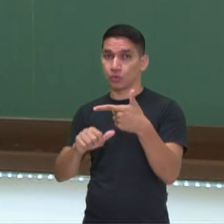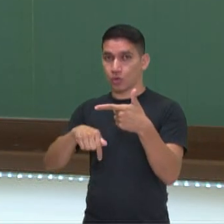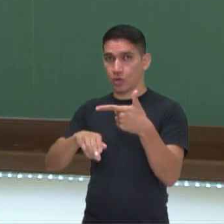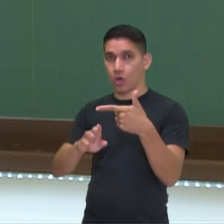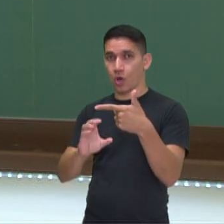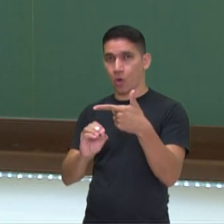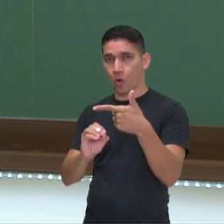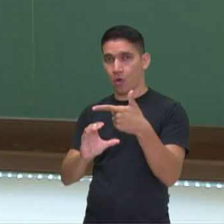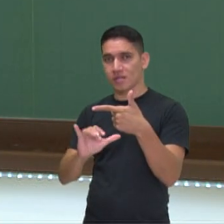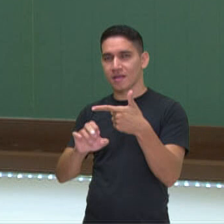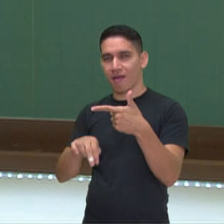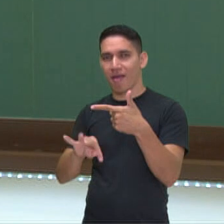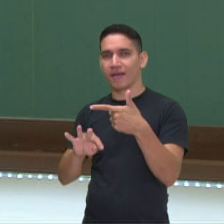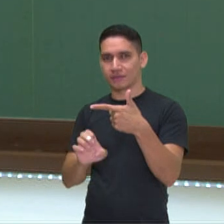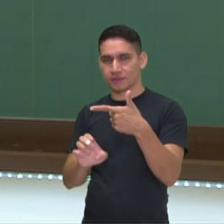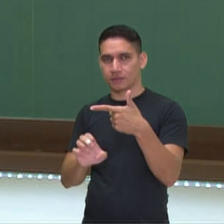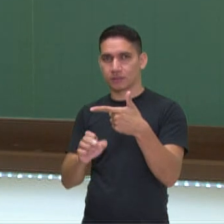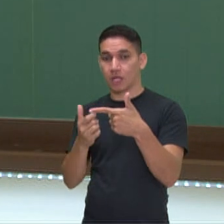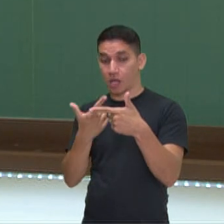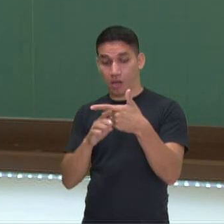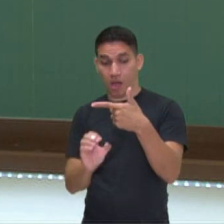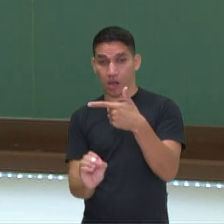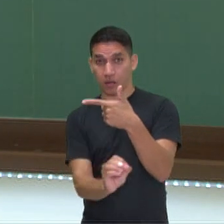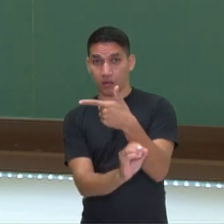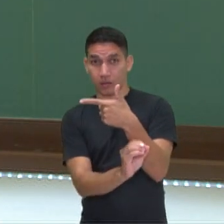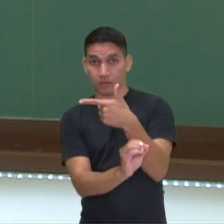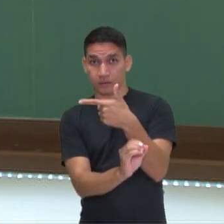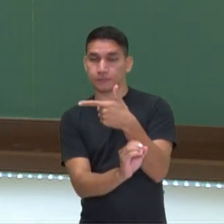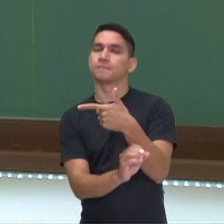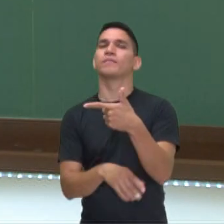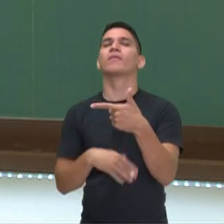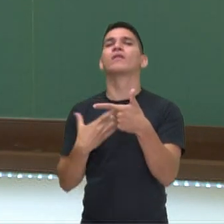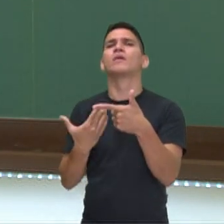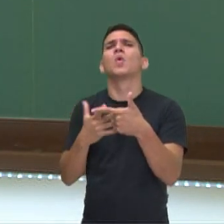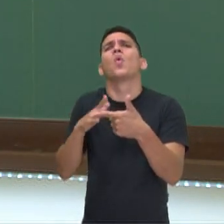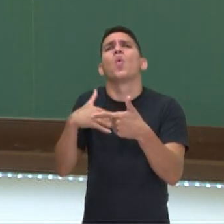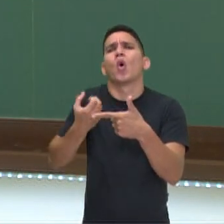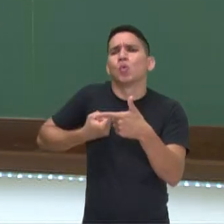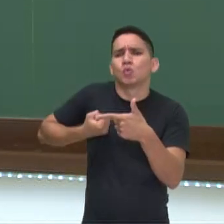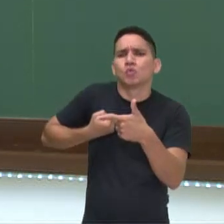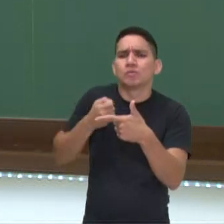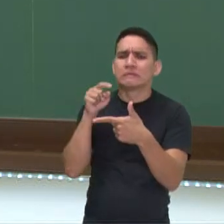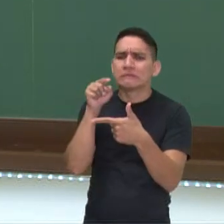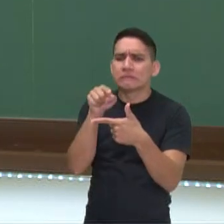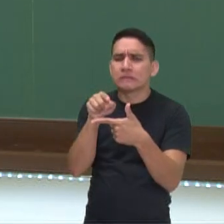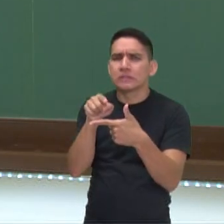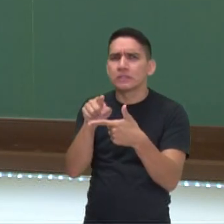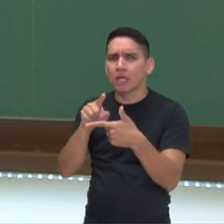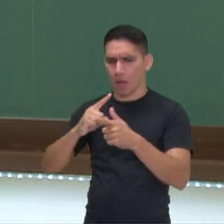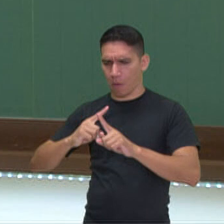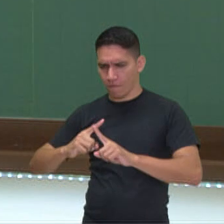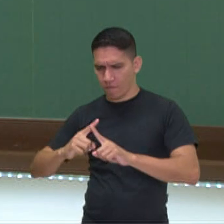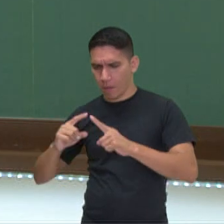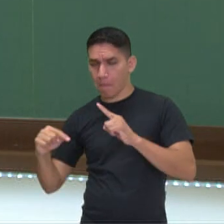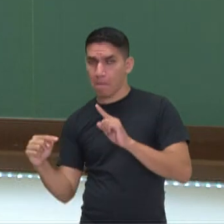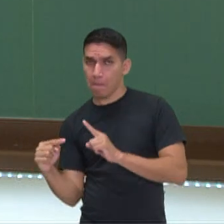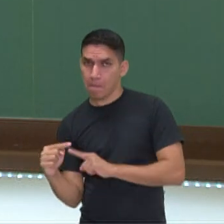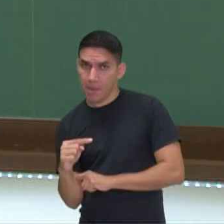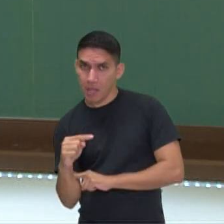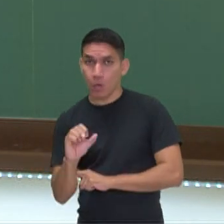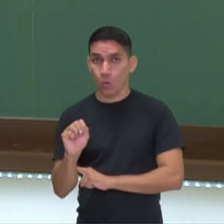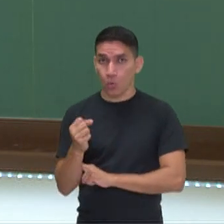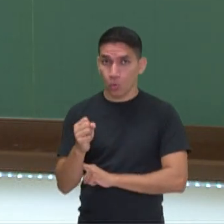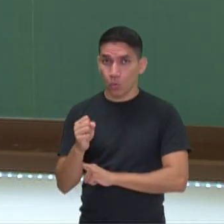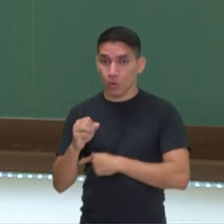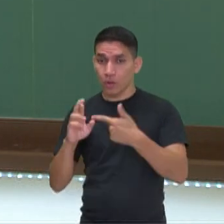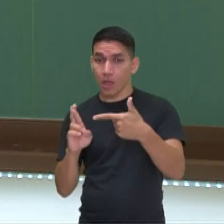zero. Então, nós temos de pensar qual será o número que eu multiplico por menos 8 e que